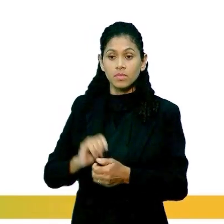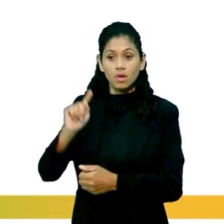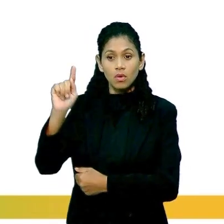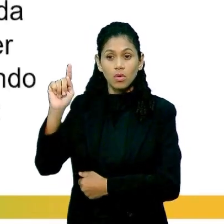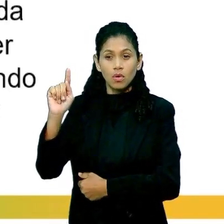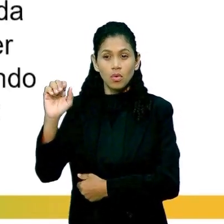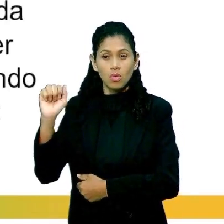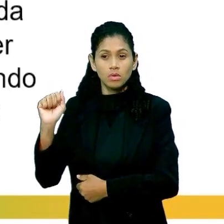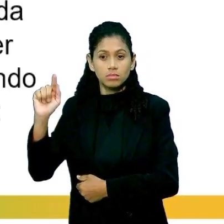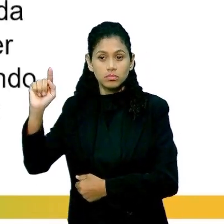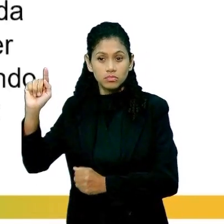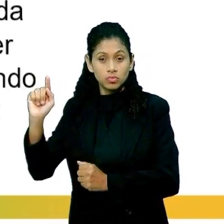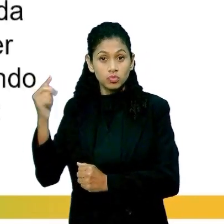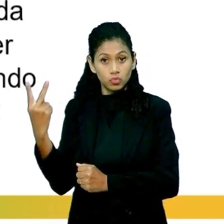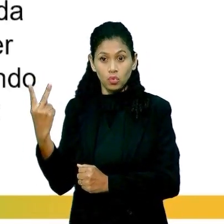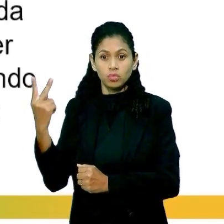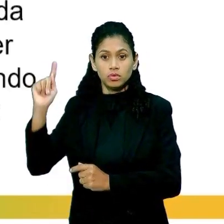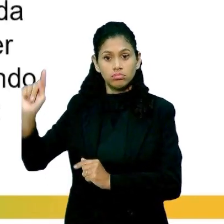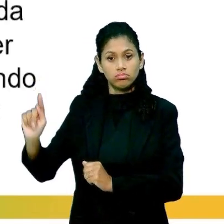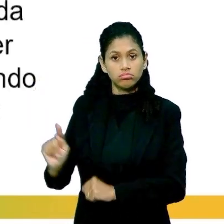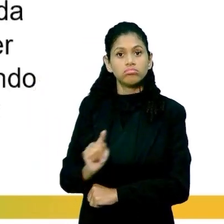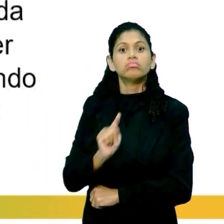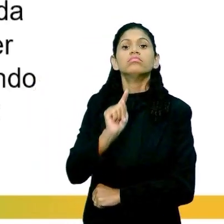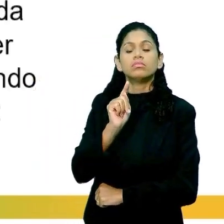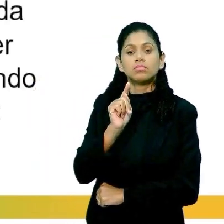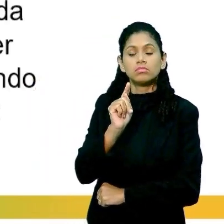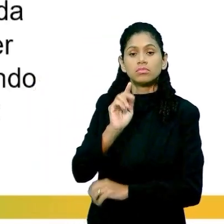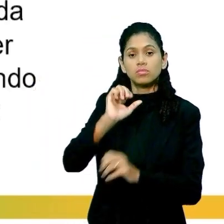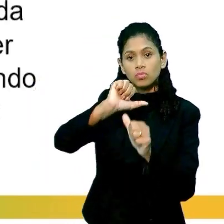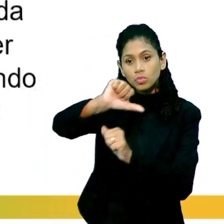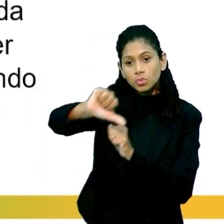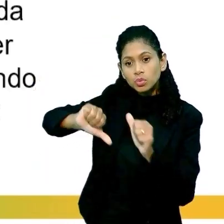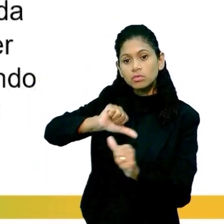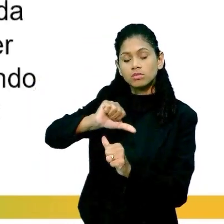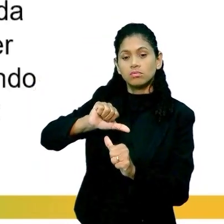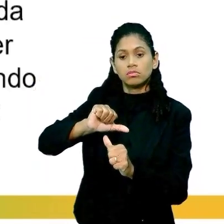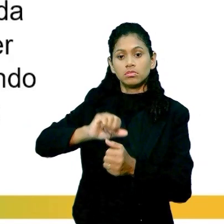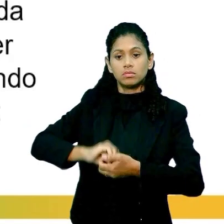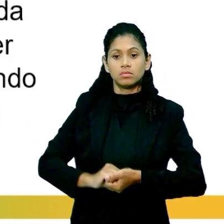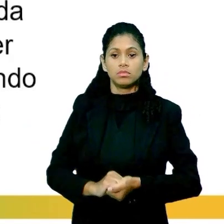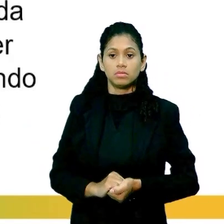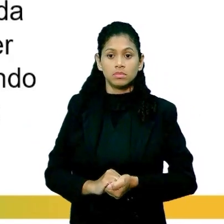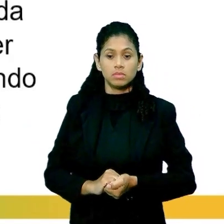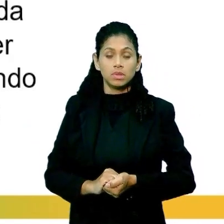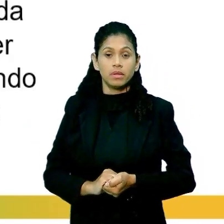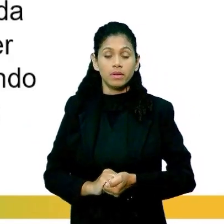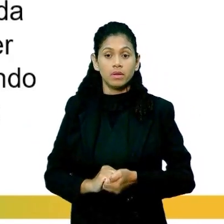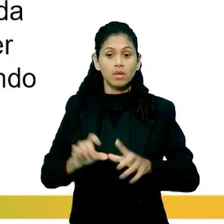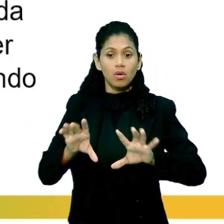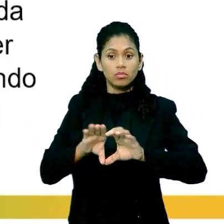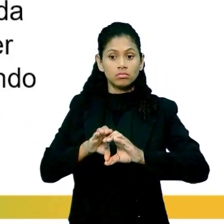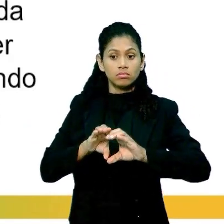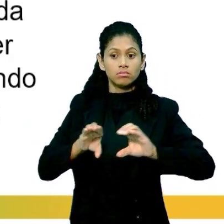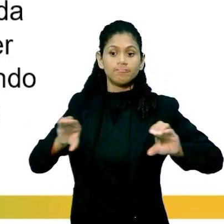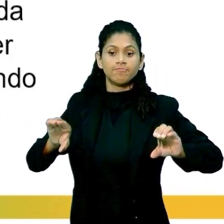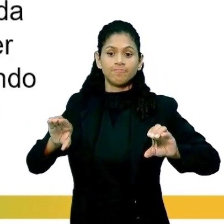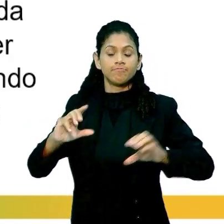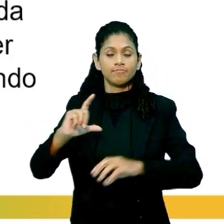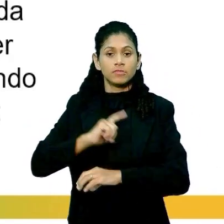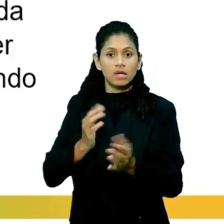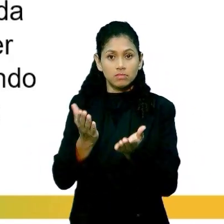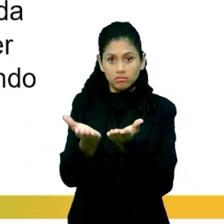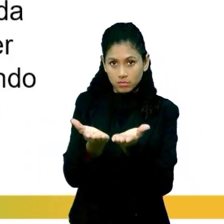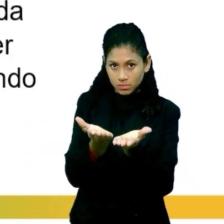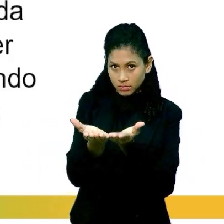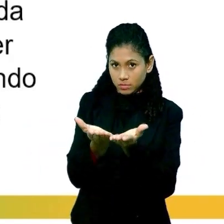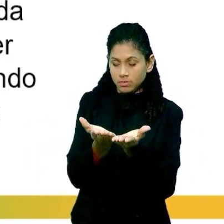hidrogênio e aí nós vamos ter a nossa equação devidamente balanceada. 2 mols de hidróxido de alumínio reagindo